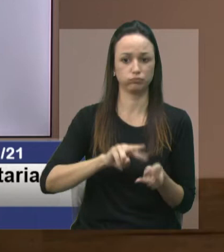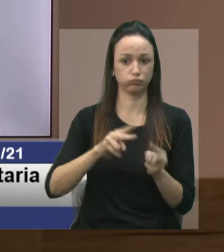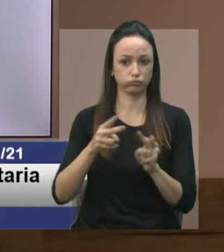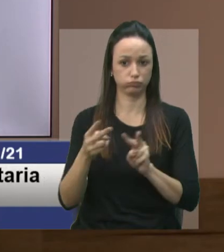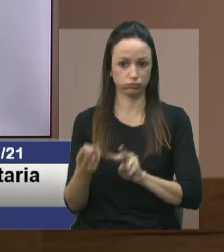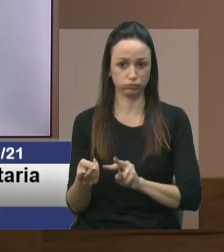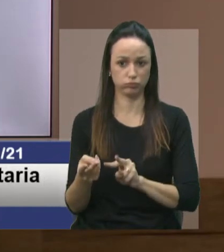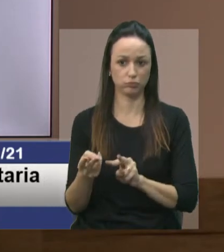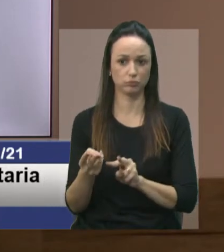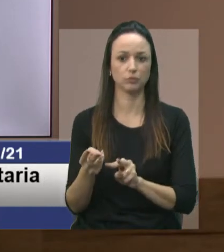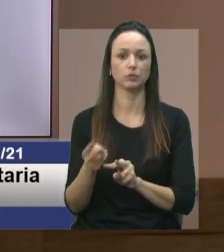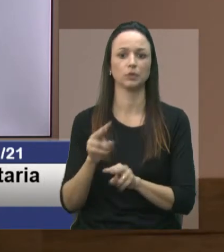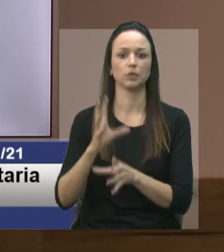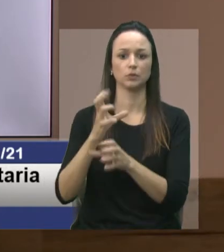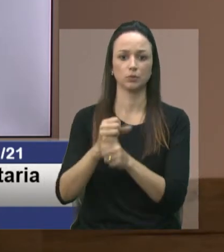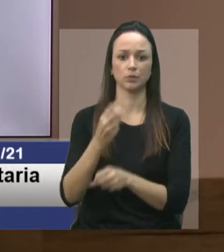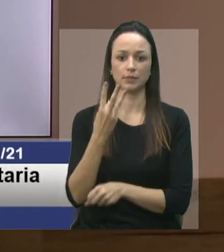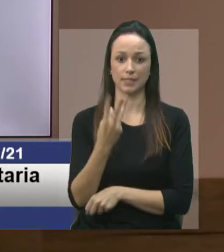que totalizou